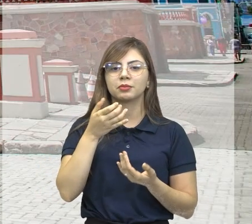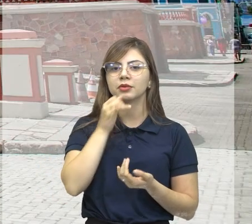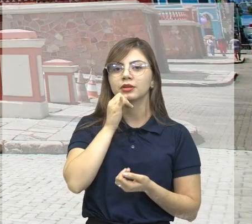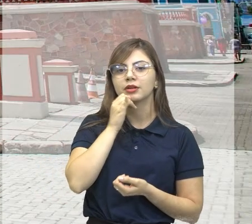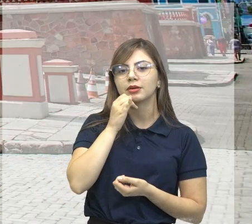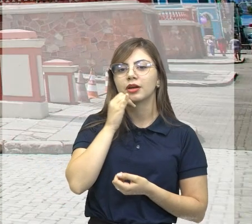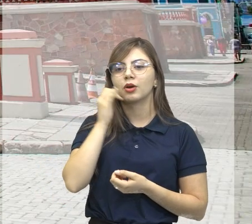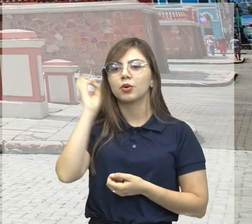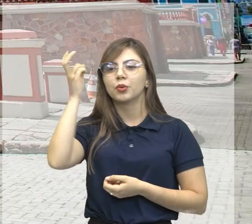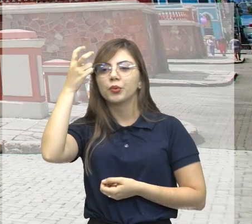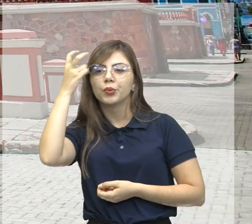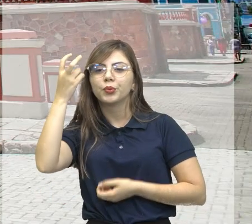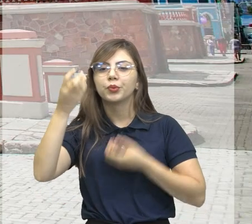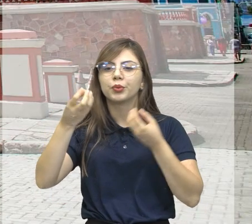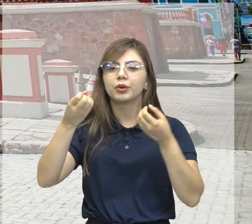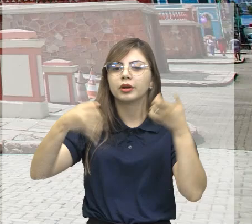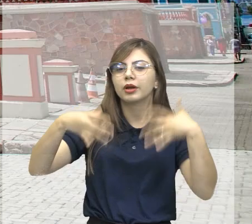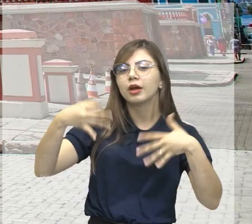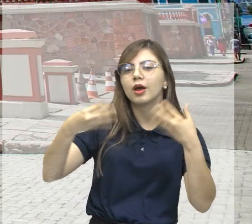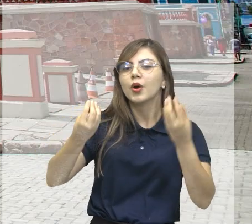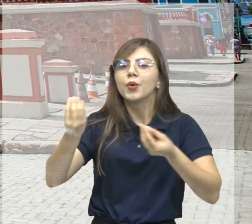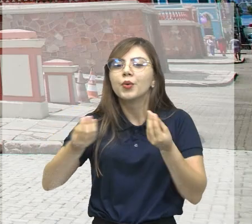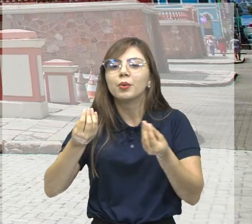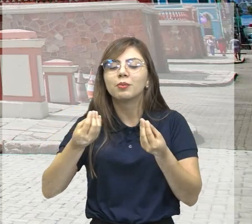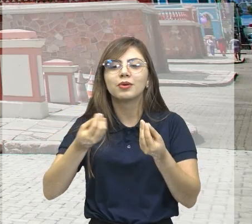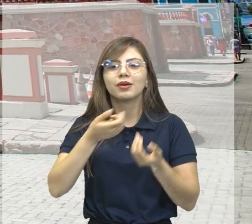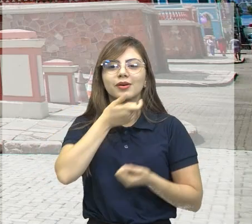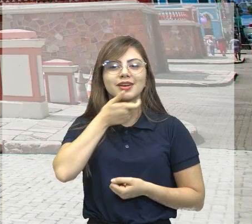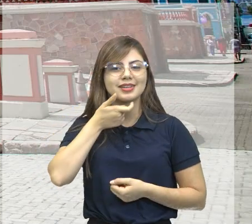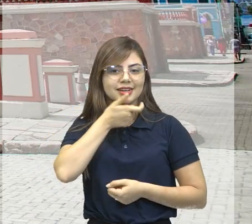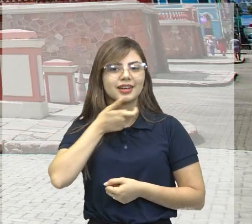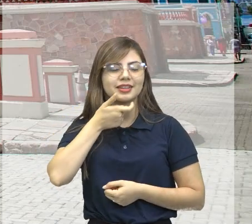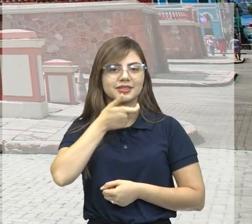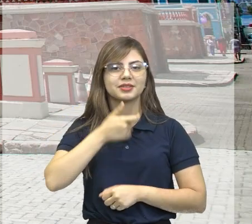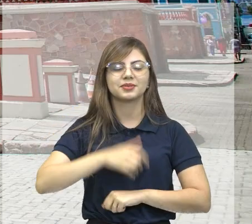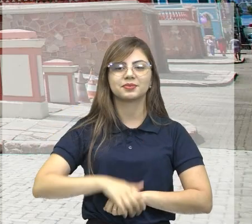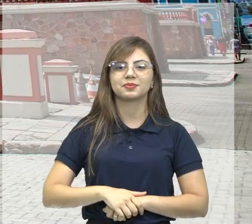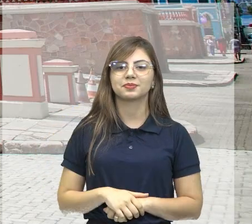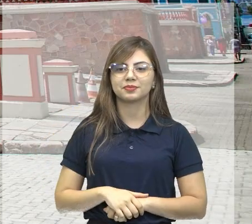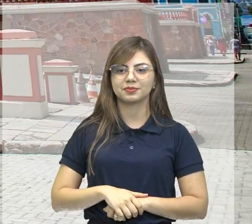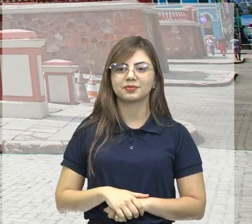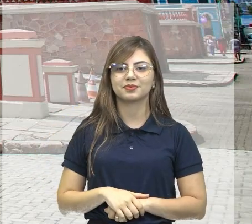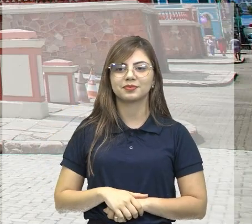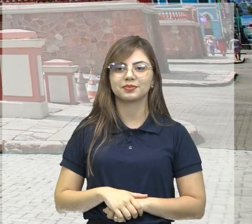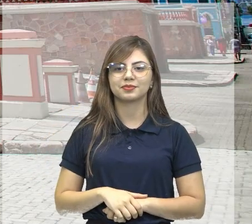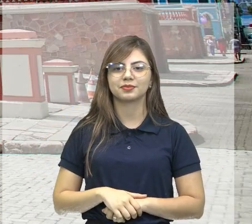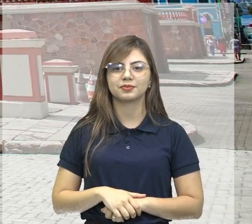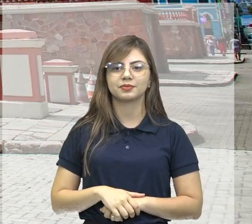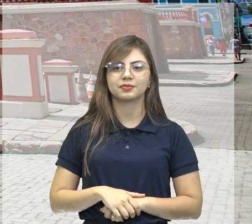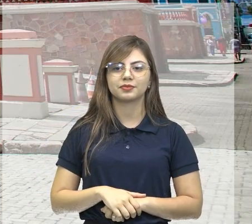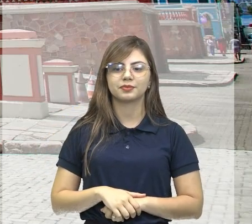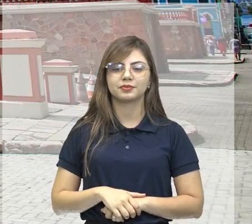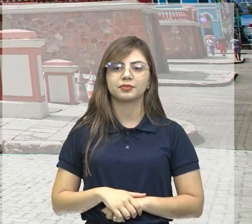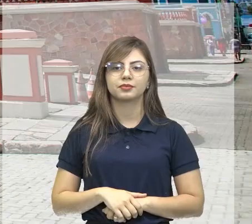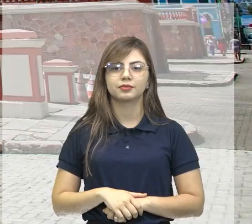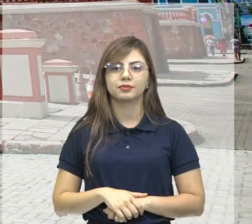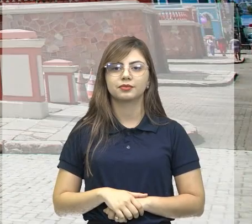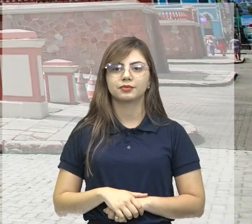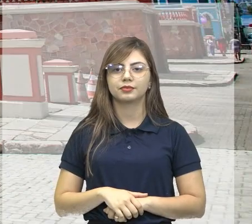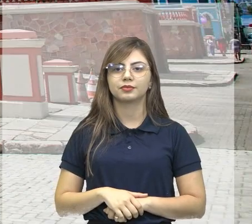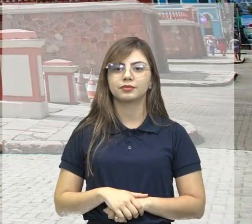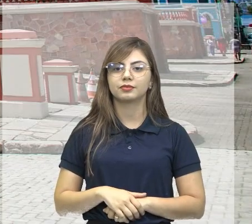aspecto cultural para as pessoas que vêm visitar a nossa região. Continuando um pouquinho